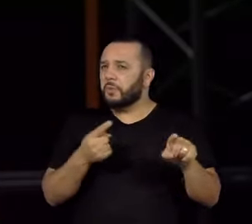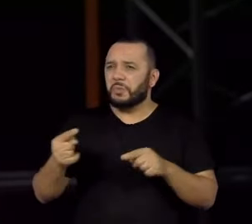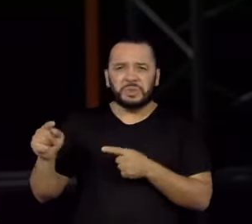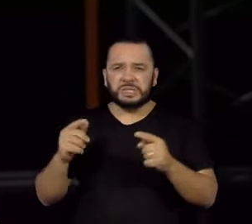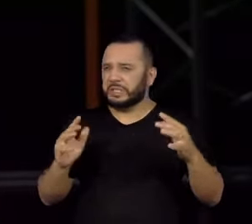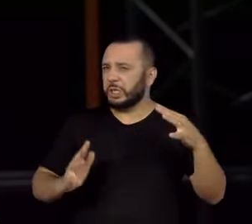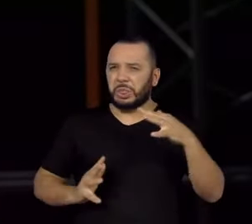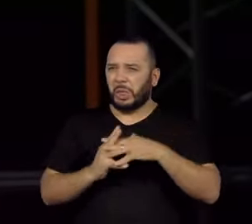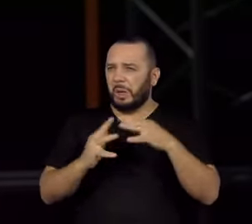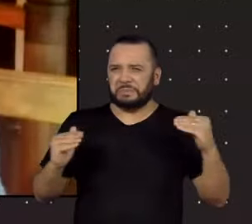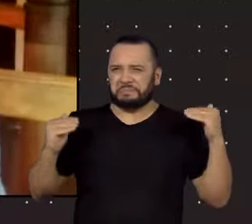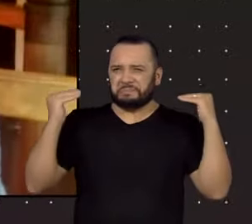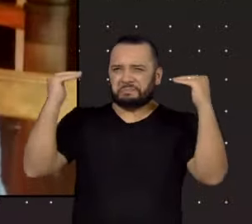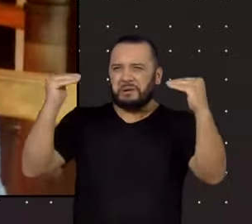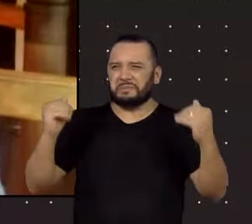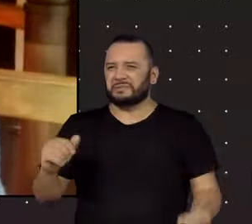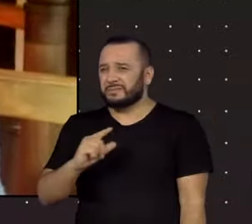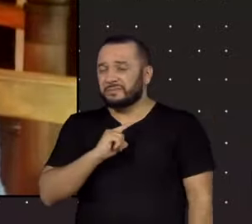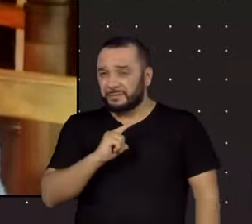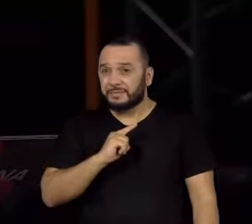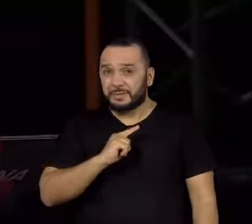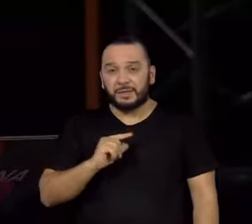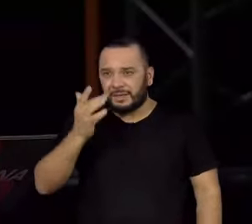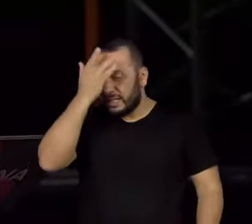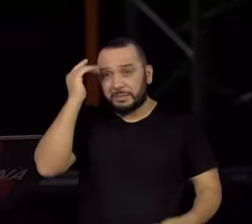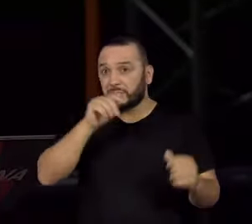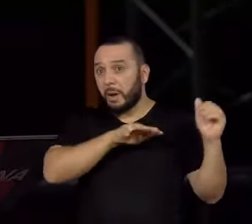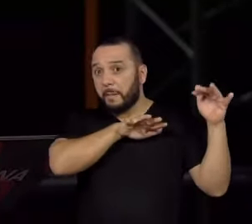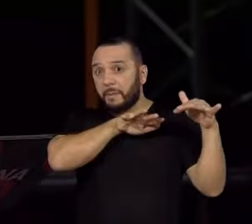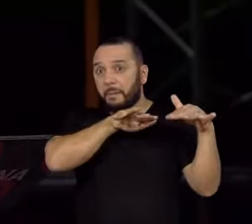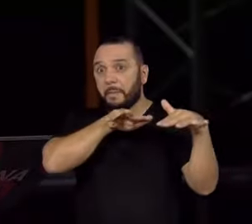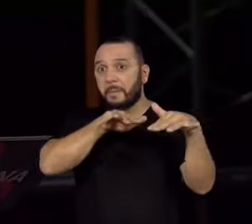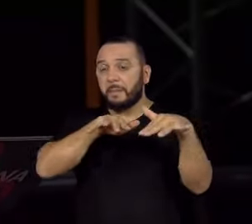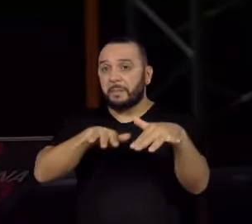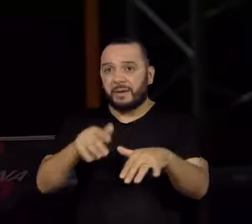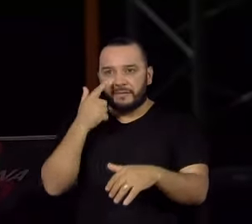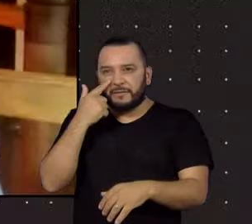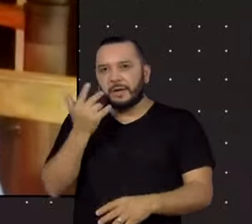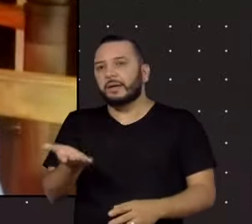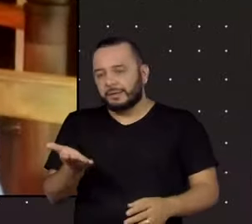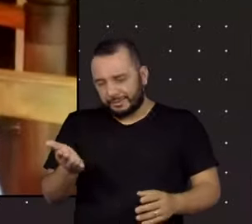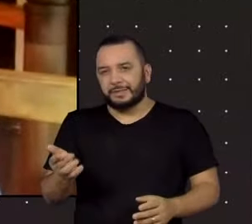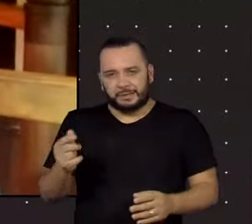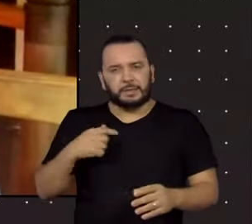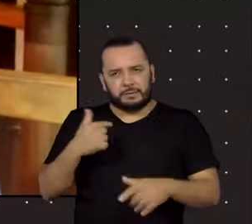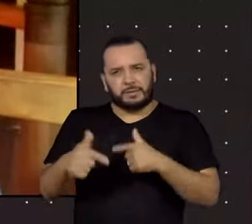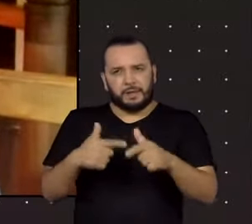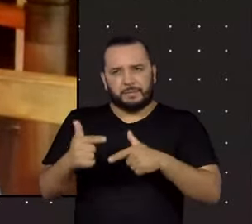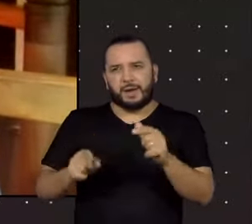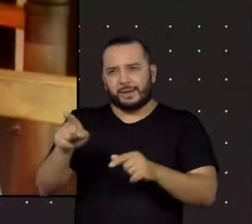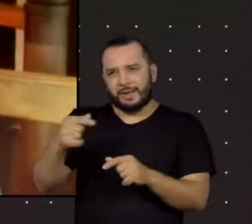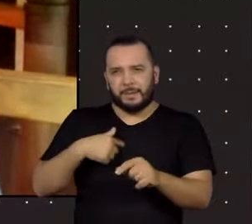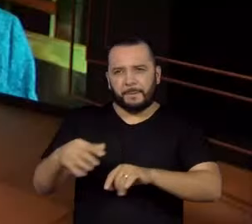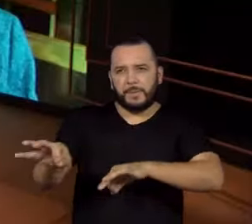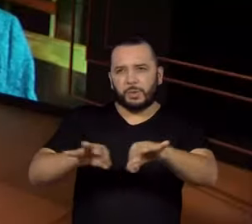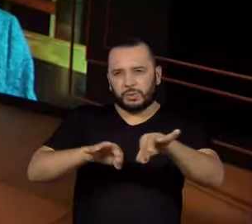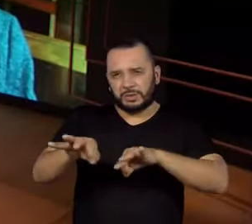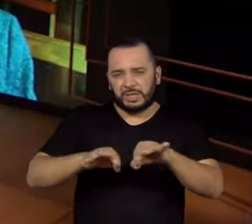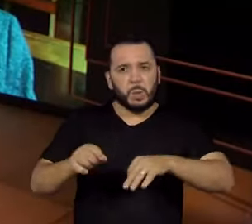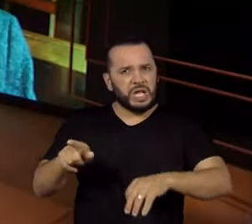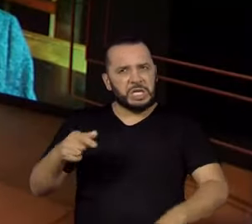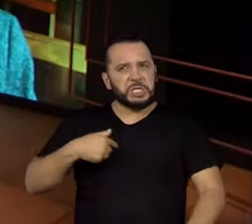subia a qualidade da música, mais subia a audiência. E esse trabalho que o Solano fazia como rigorosíssimo produtor, ele era de um